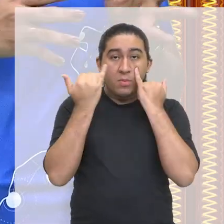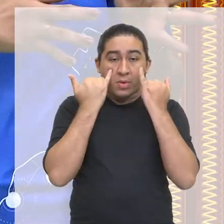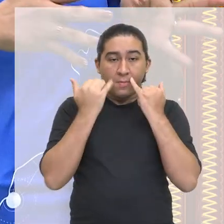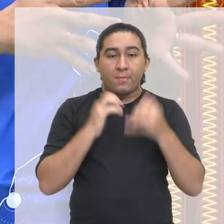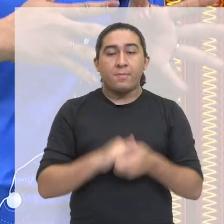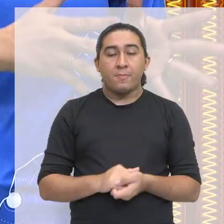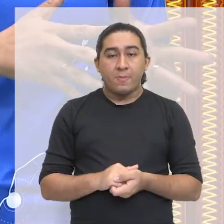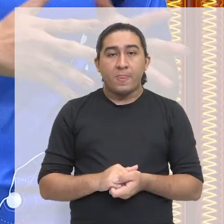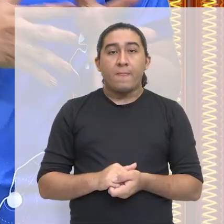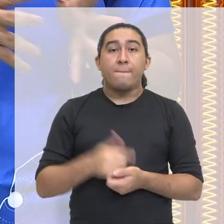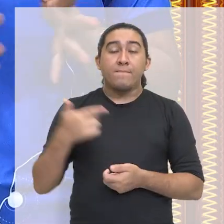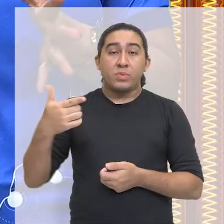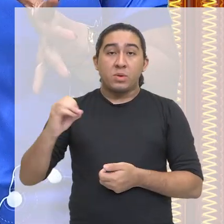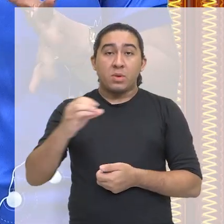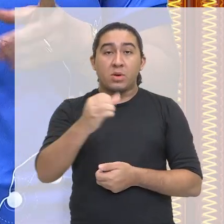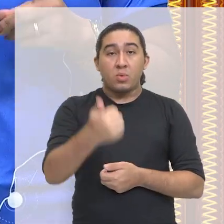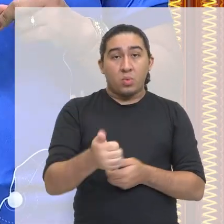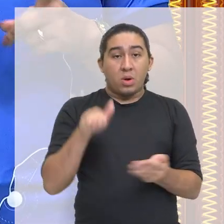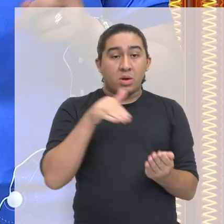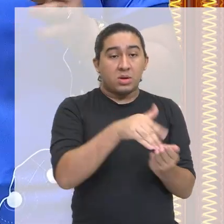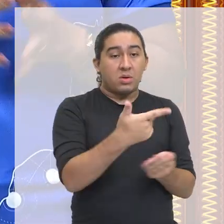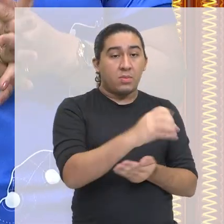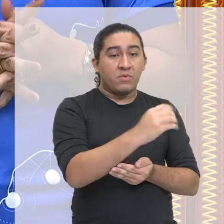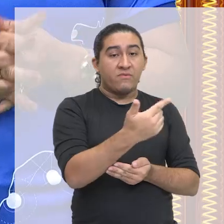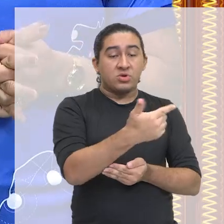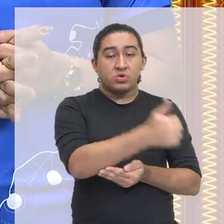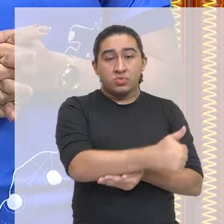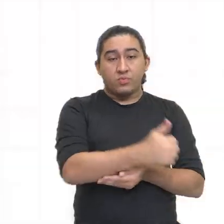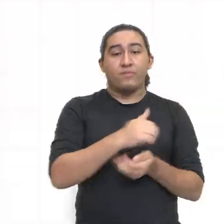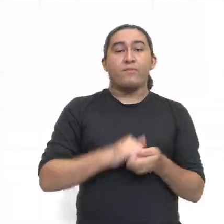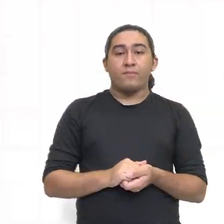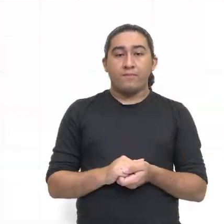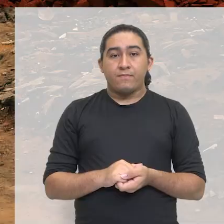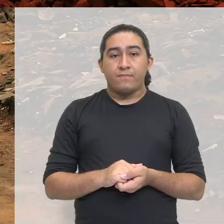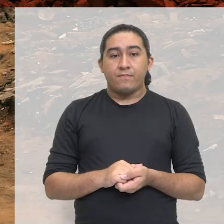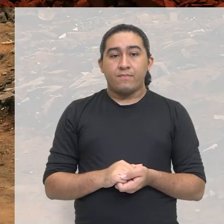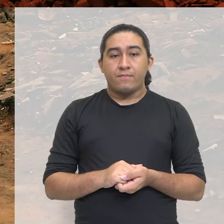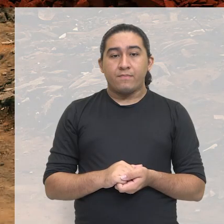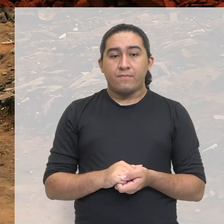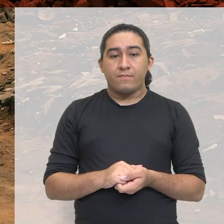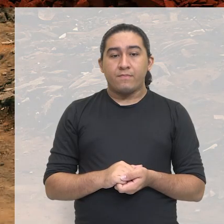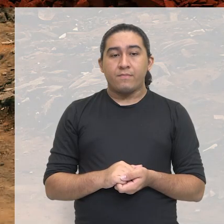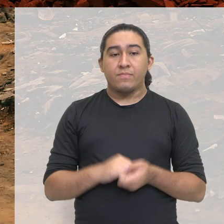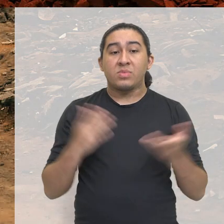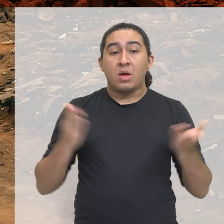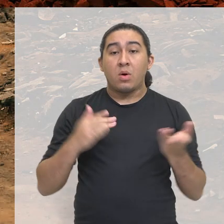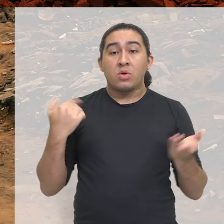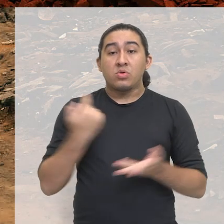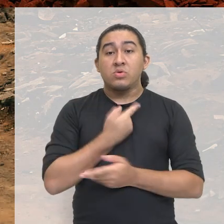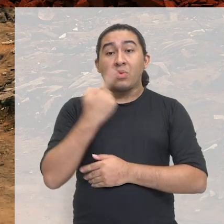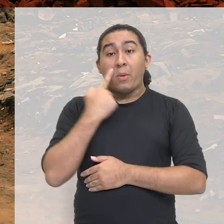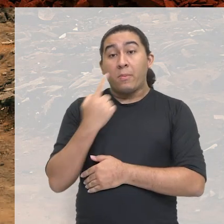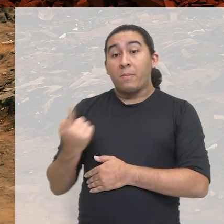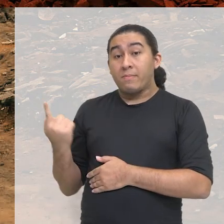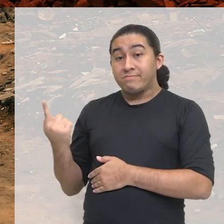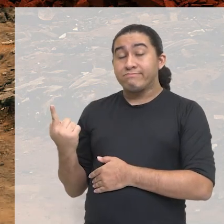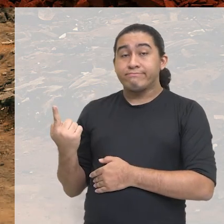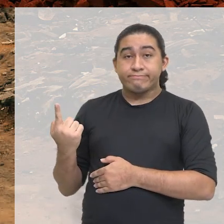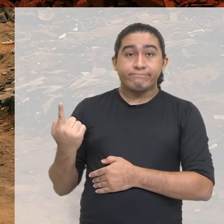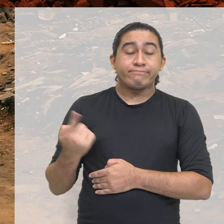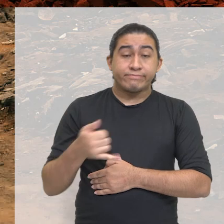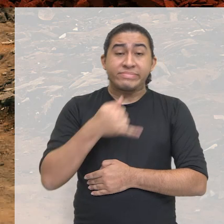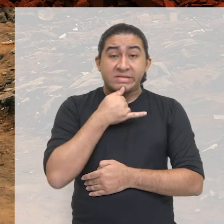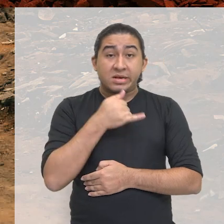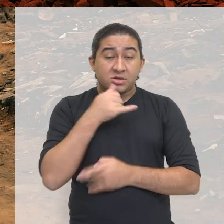Afeganistão, entre 2001 e 2021. Vamos lá, continuando. Estamos aqui num cenário, infelizmente,